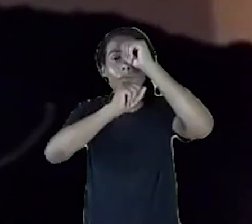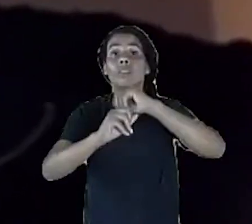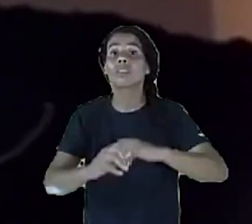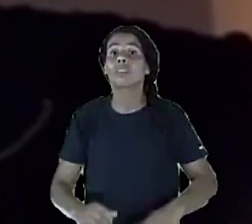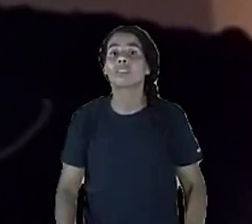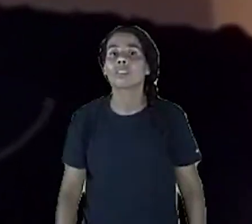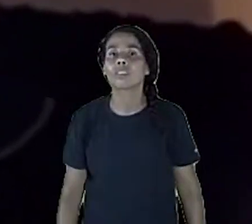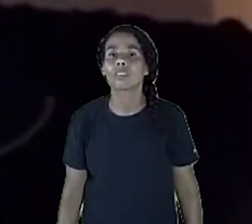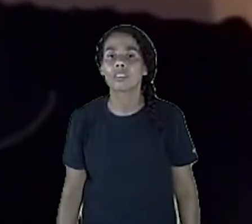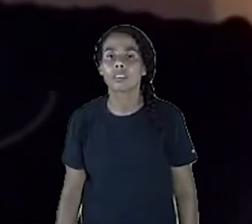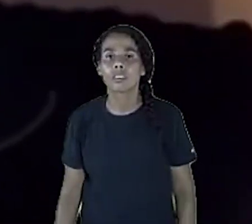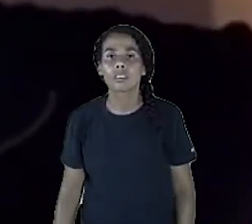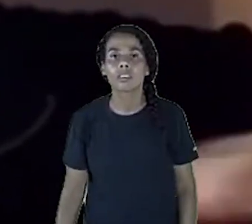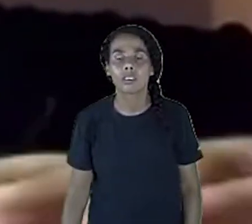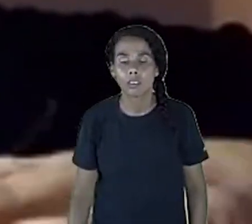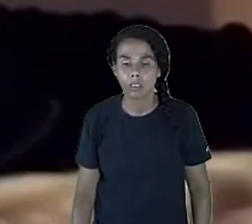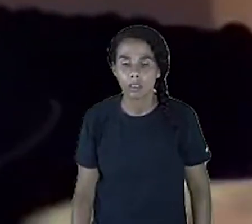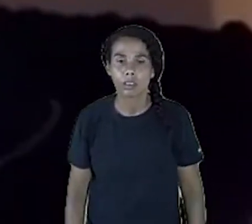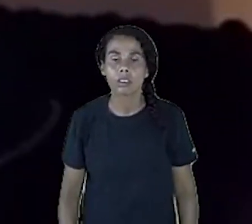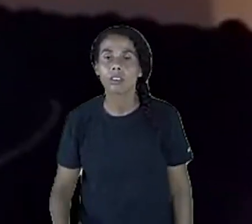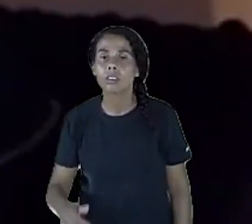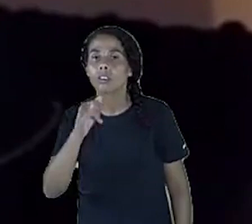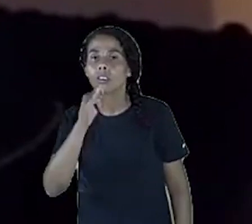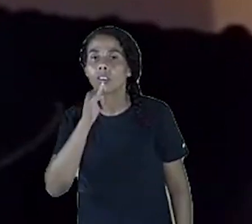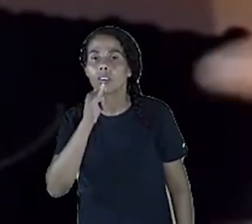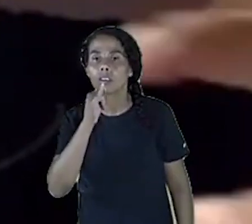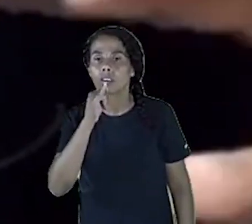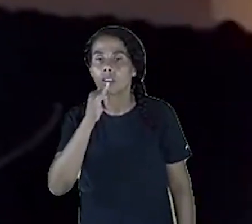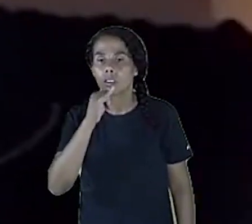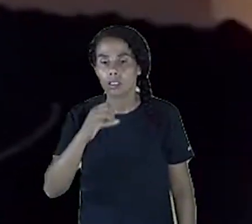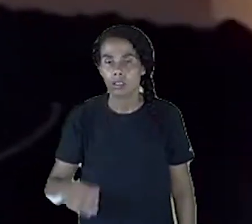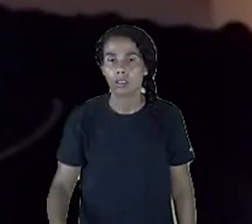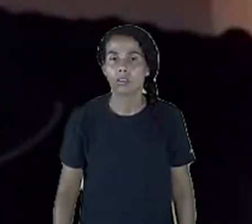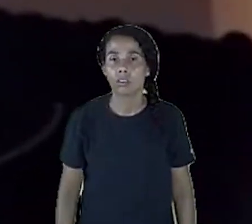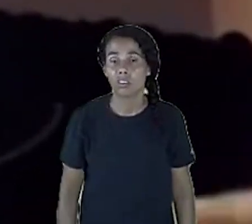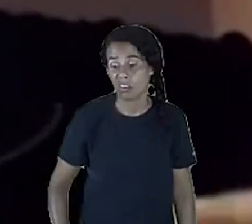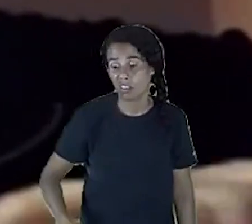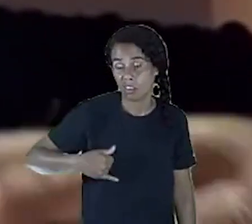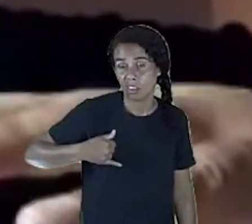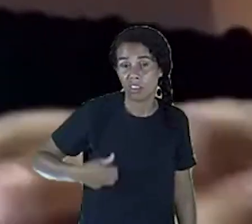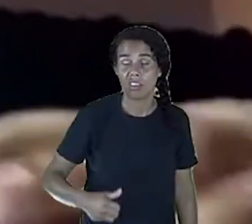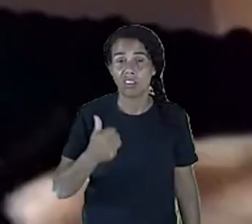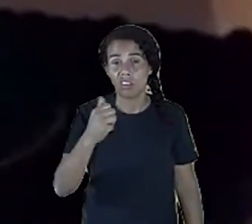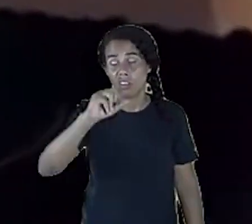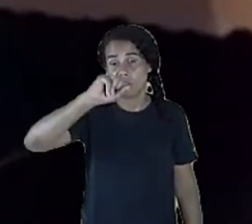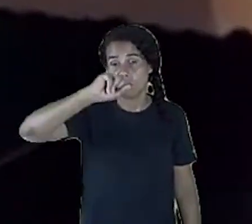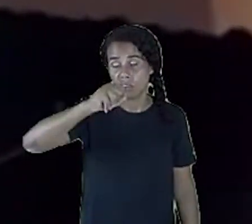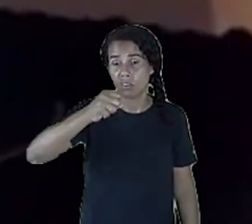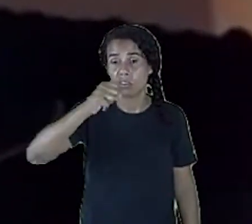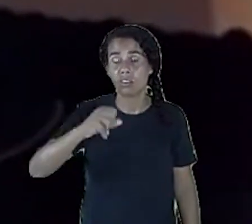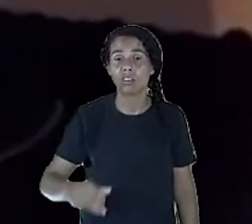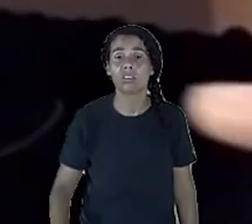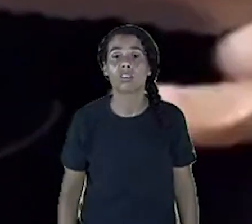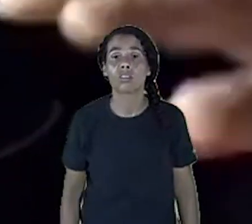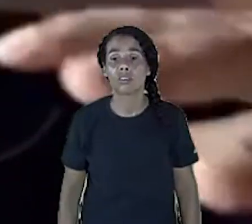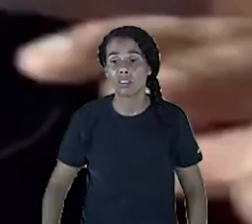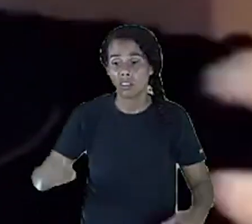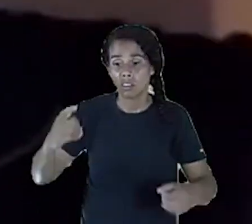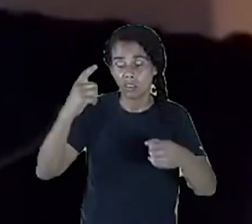do espaço da família para o mundo, entrando na cidade, entrando no lugar, depois pegando os